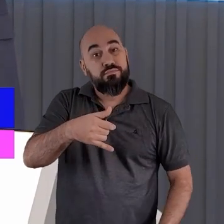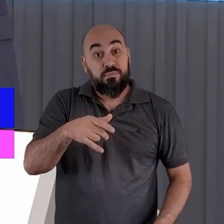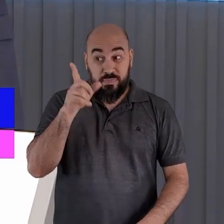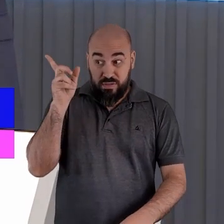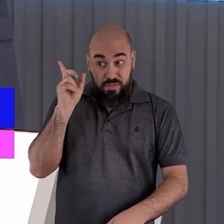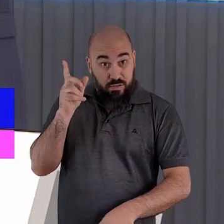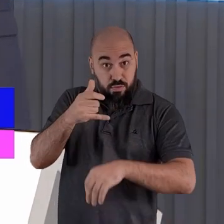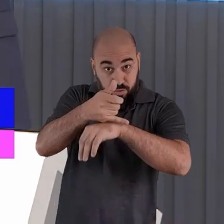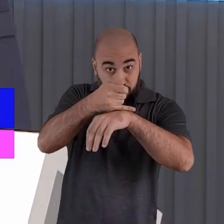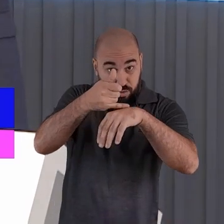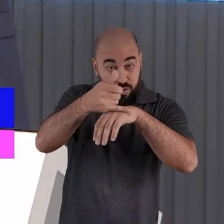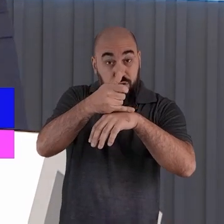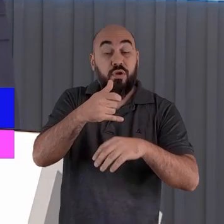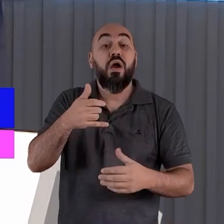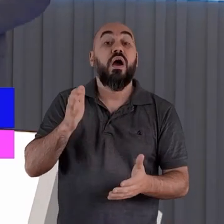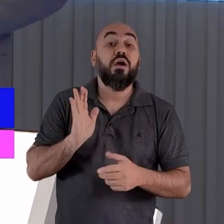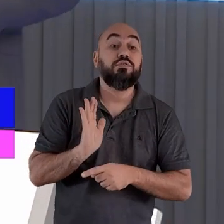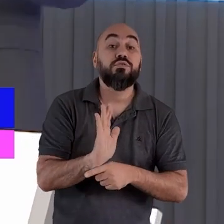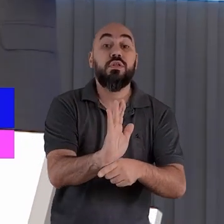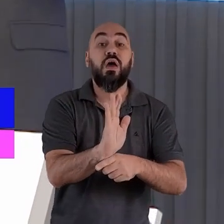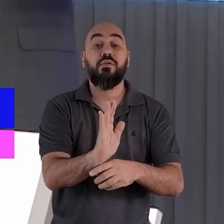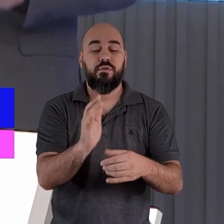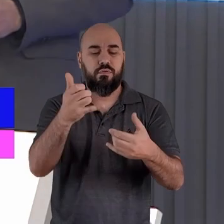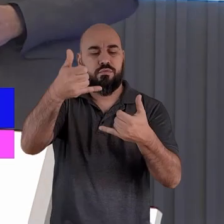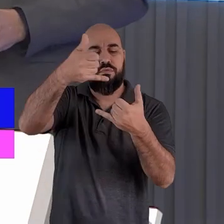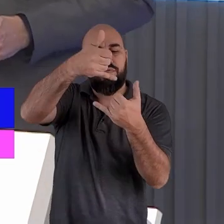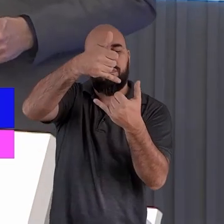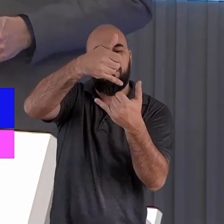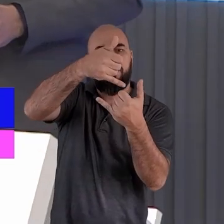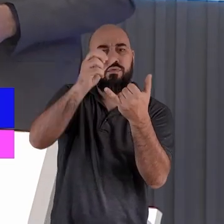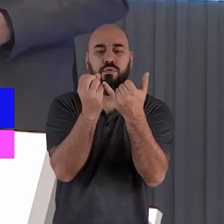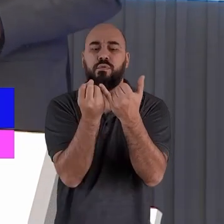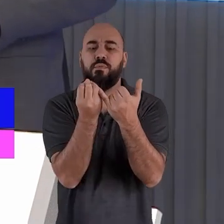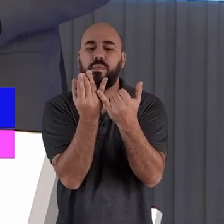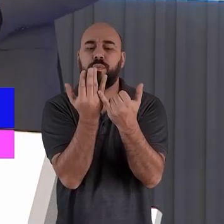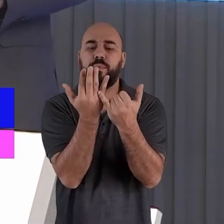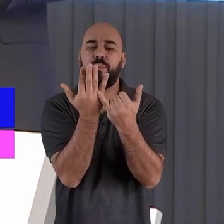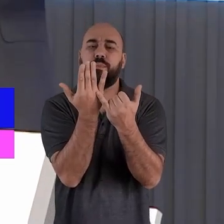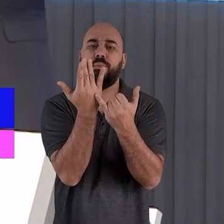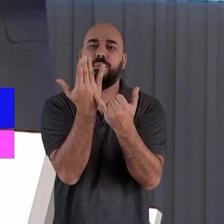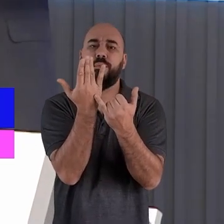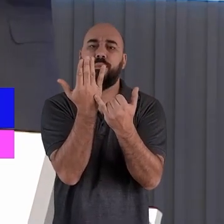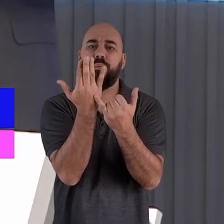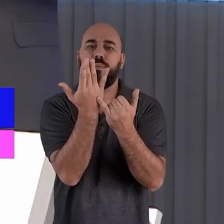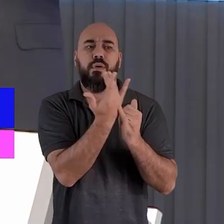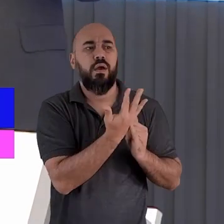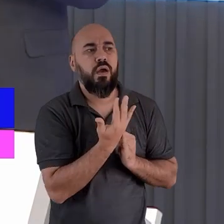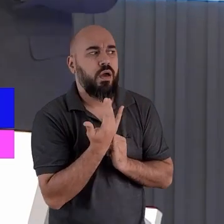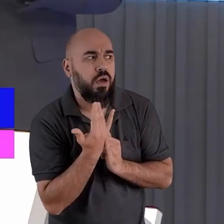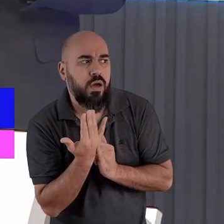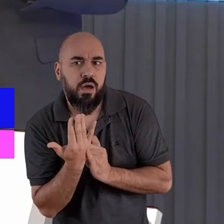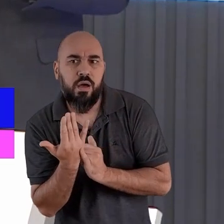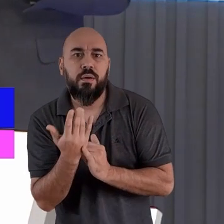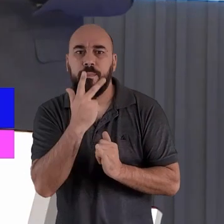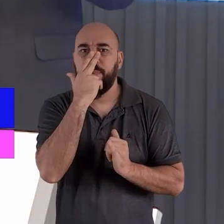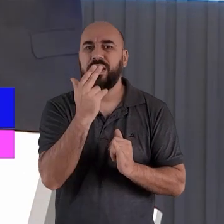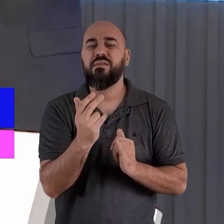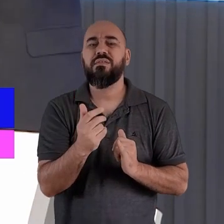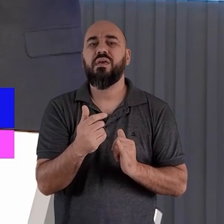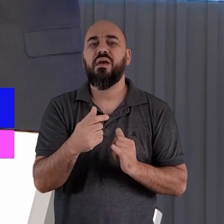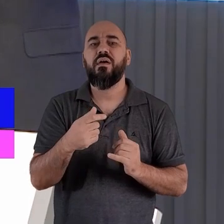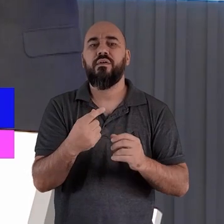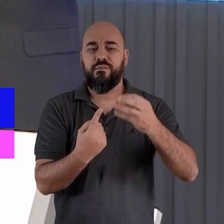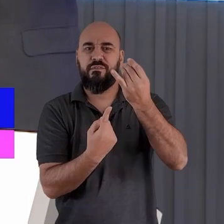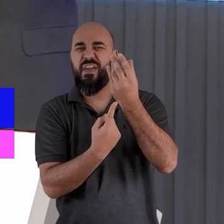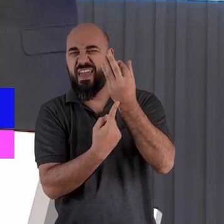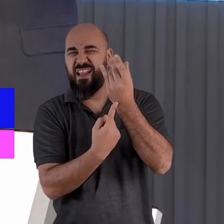lâmpadas acesas, as lamparinas acesas. Era com óleo de oliva que as pessoas iluminavam o caminho. Então já